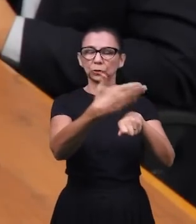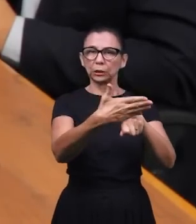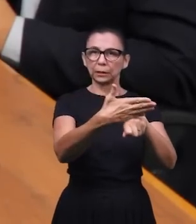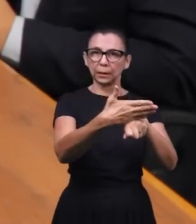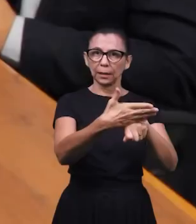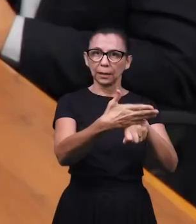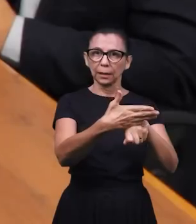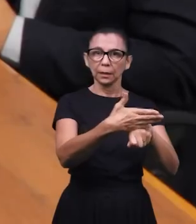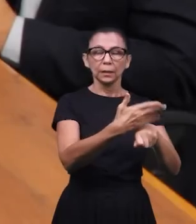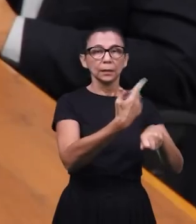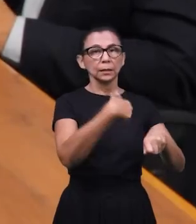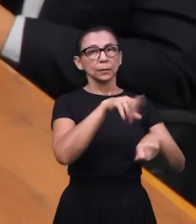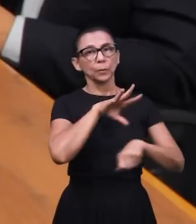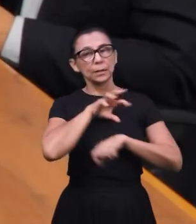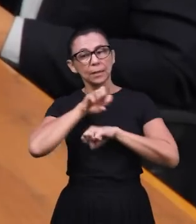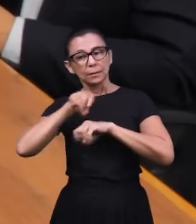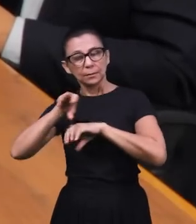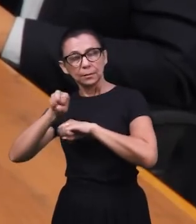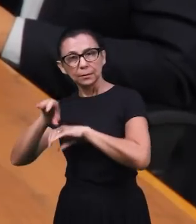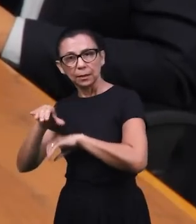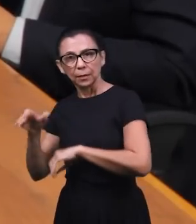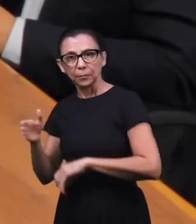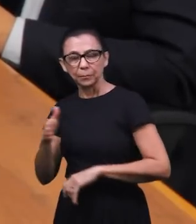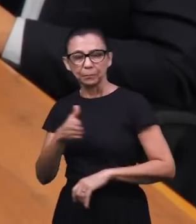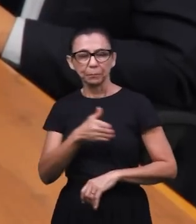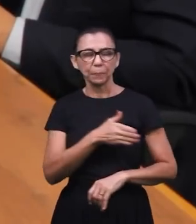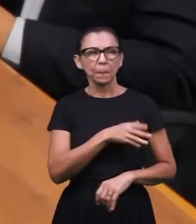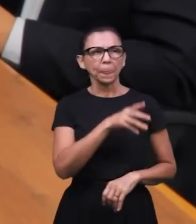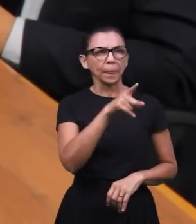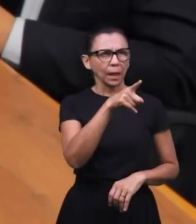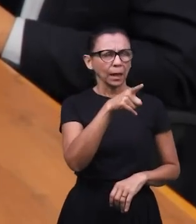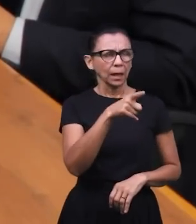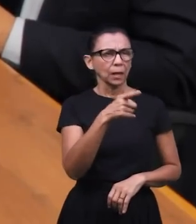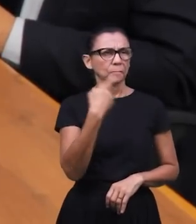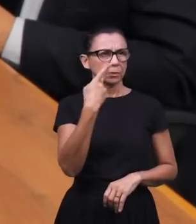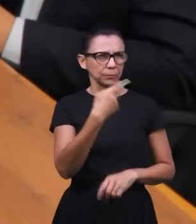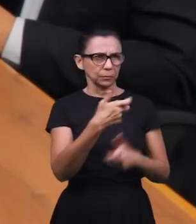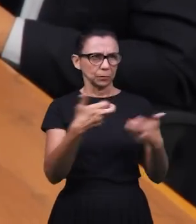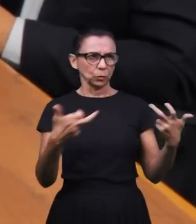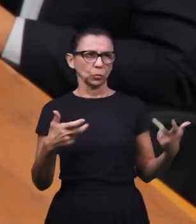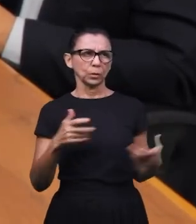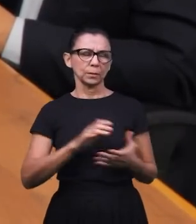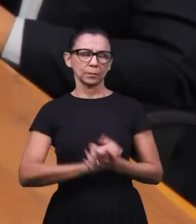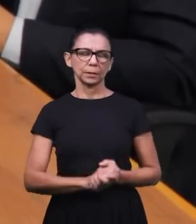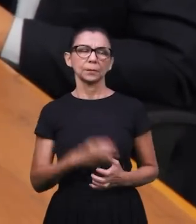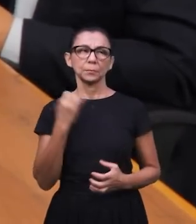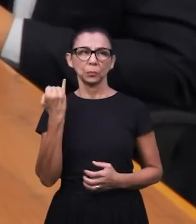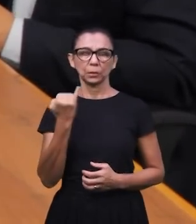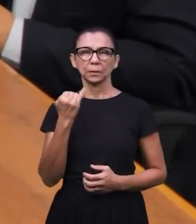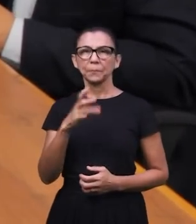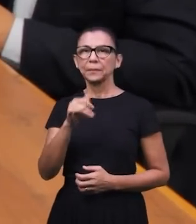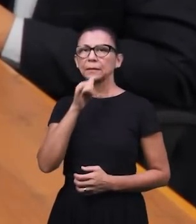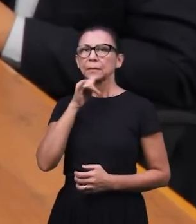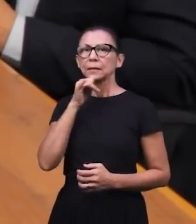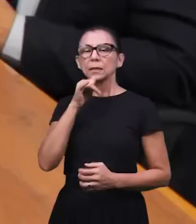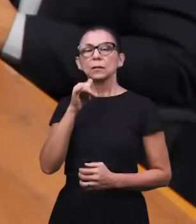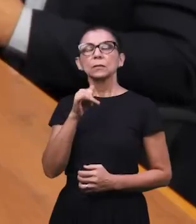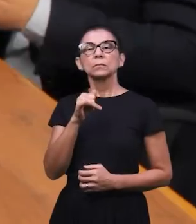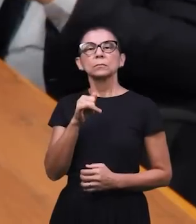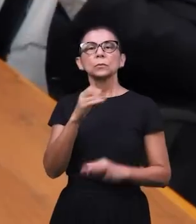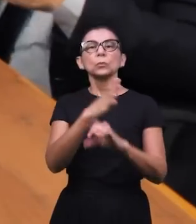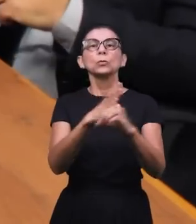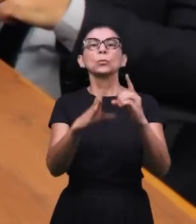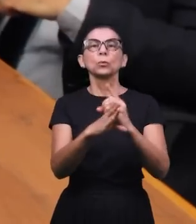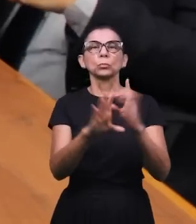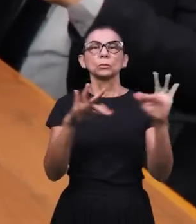aprende assim, por observação. Você falou uma coisa, e às vezes os irmãos não têm certos cuidados com os filhos. Você vai a um culto, por exemplo. Terminou o culto,